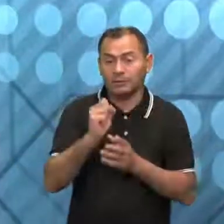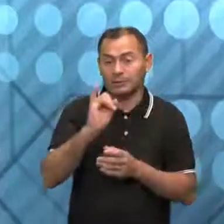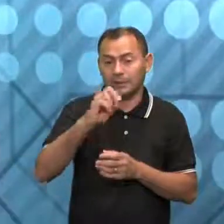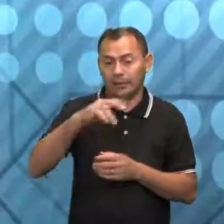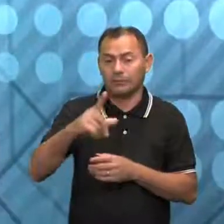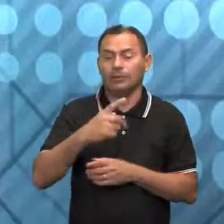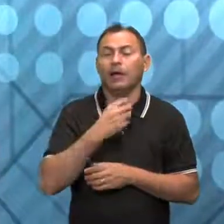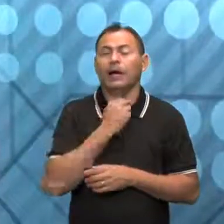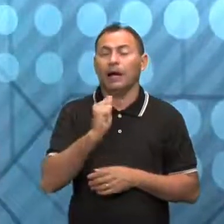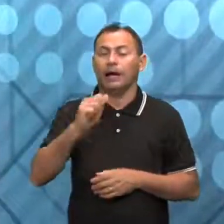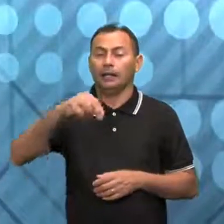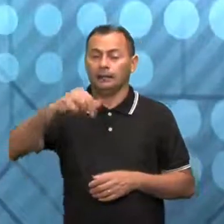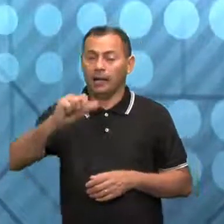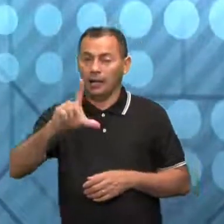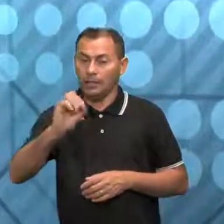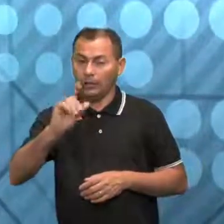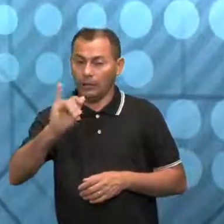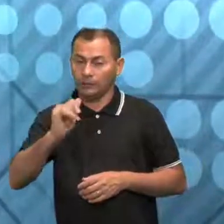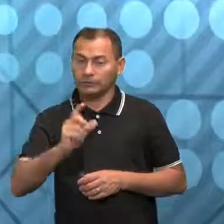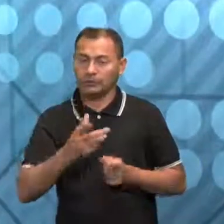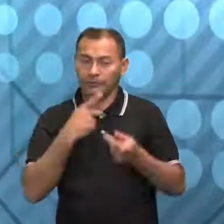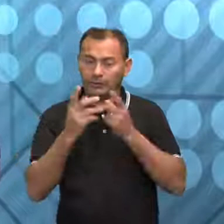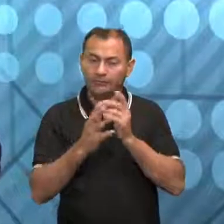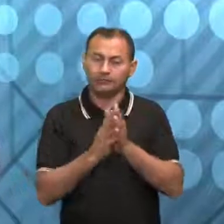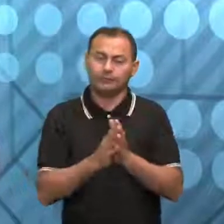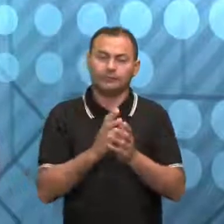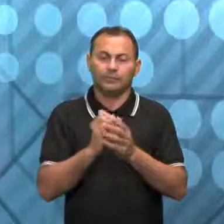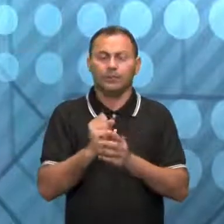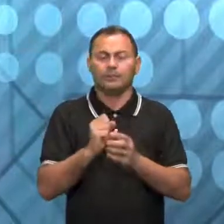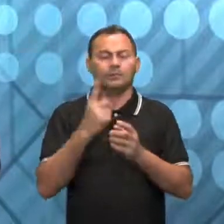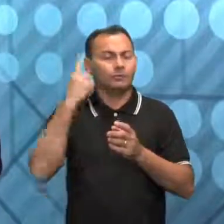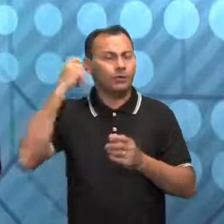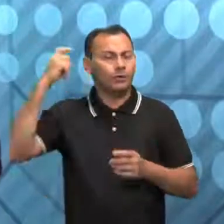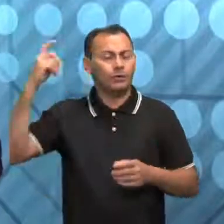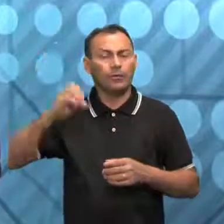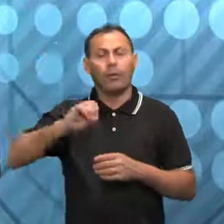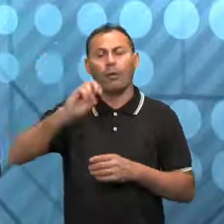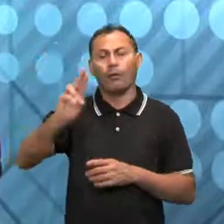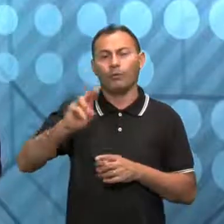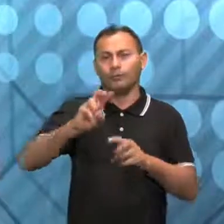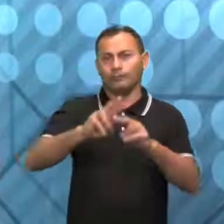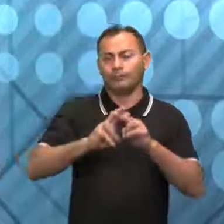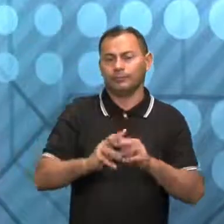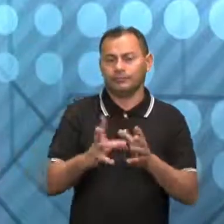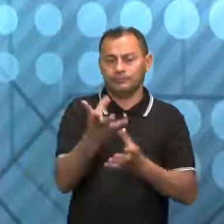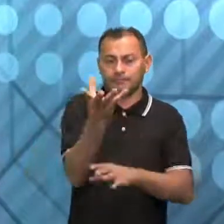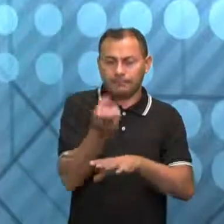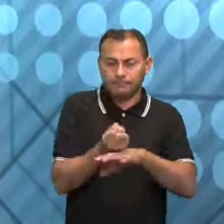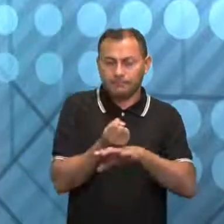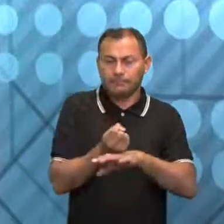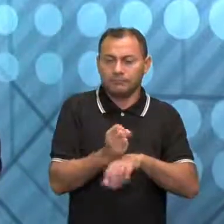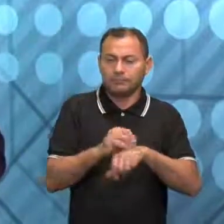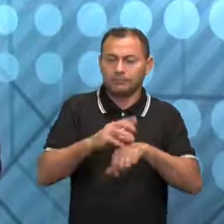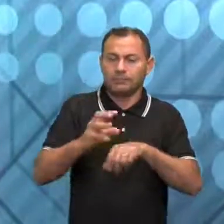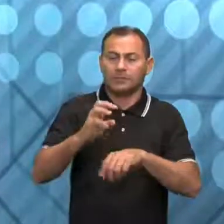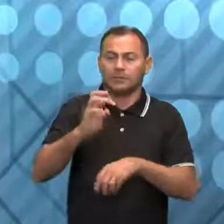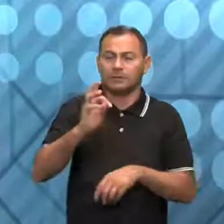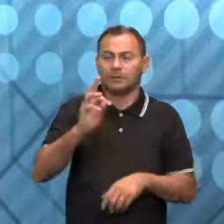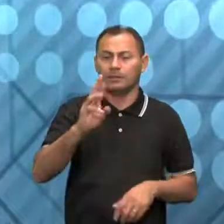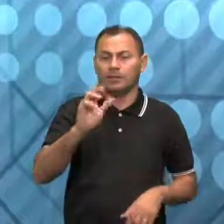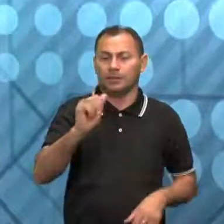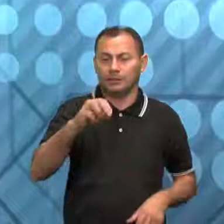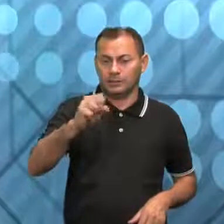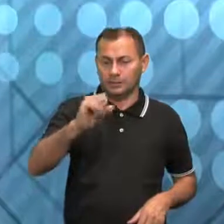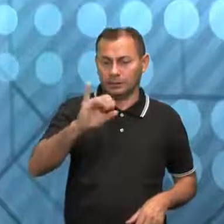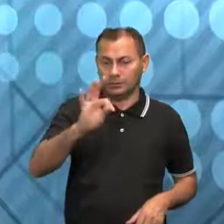é um sinal analógico, que ele ou se propaga pelas ondas sonoras, ou ele vai ser captado por um transdutor, o transdutor